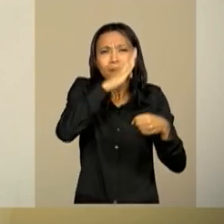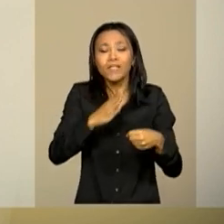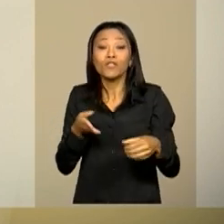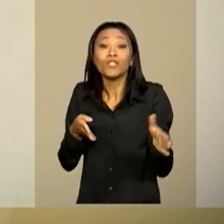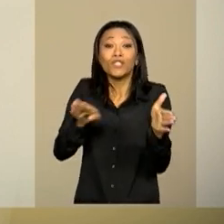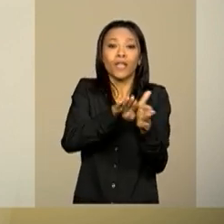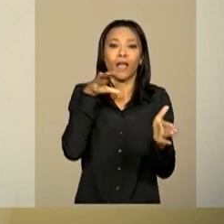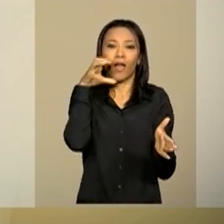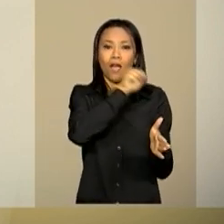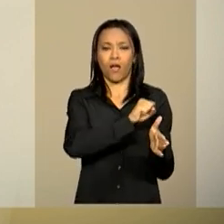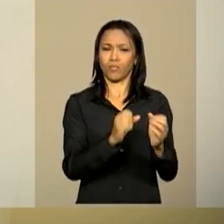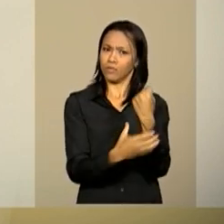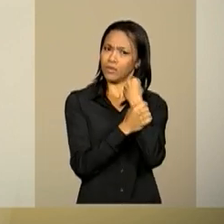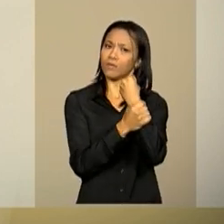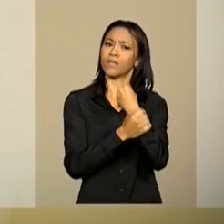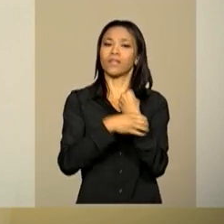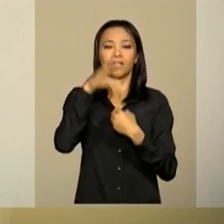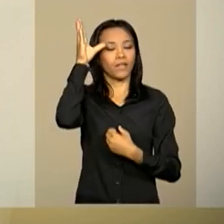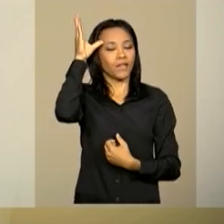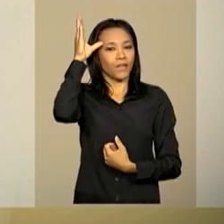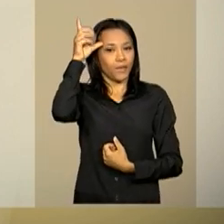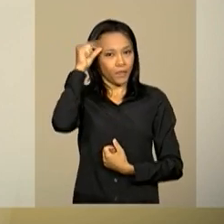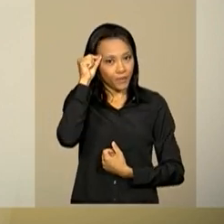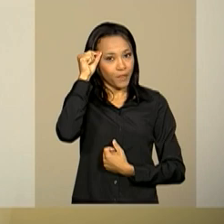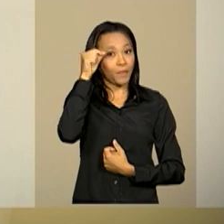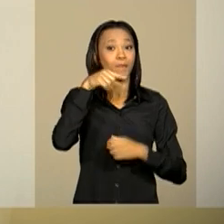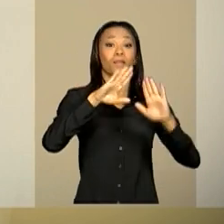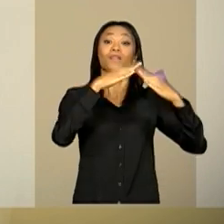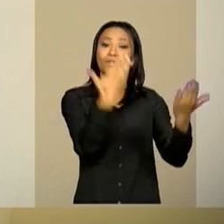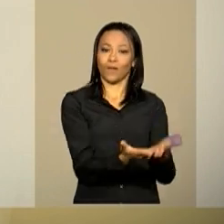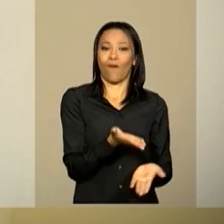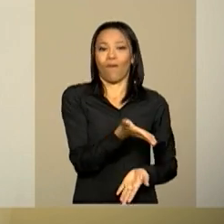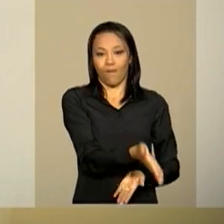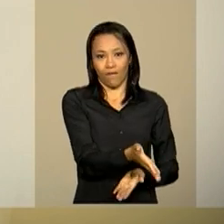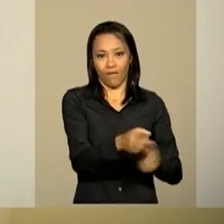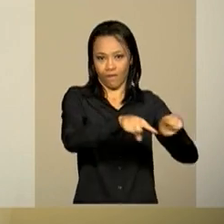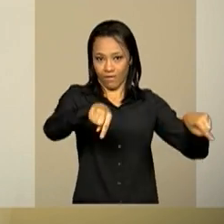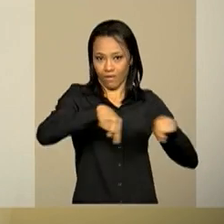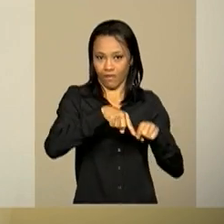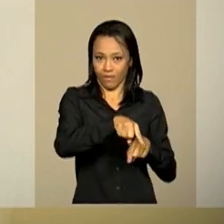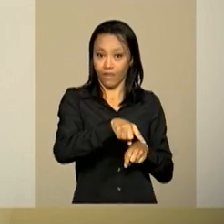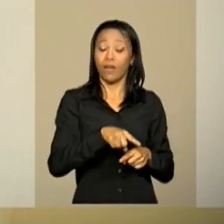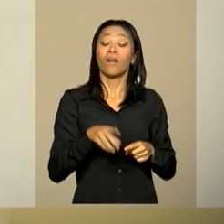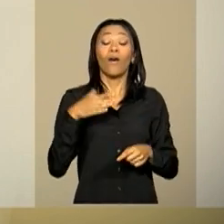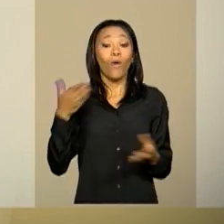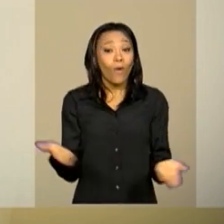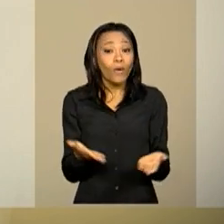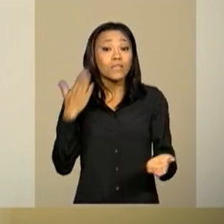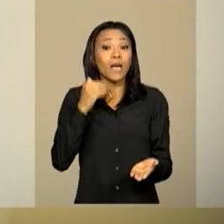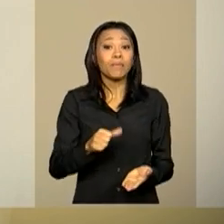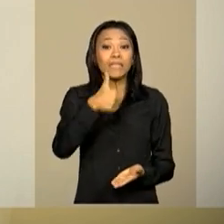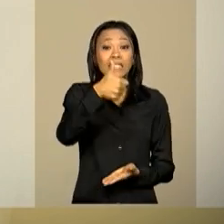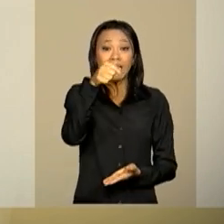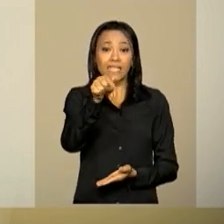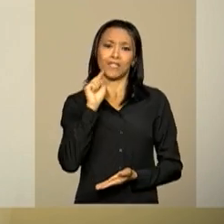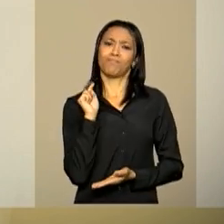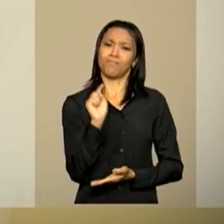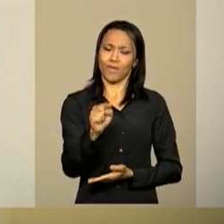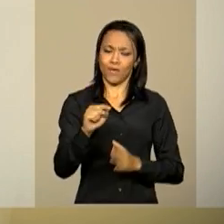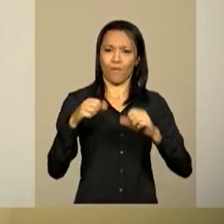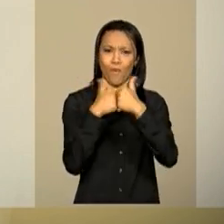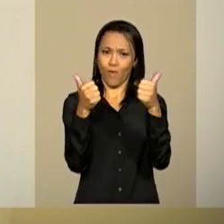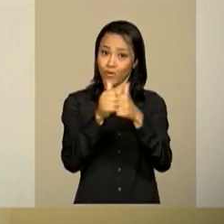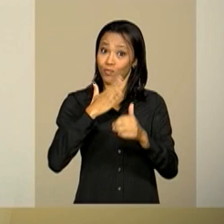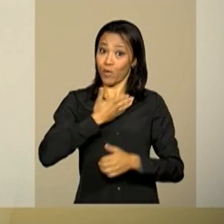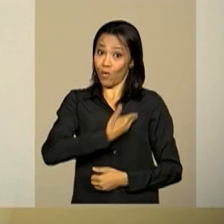rápido com maior segurança e conforto a sala de aula hoje sabe Luciano já são 17.000 ônibus só no meu